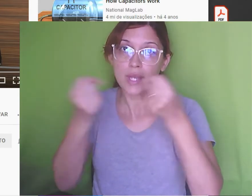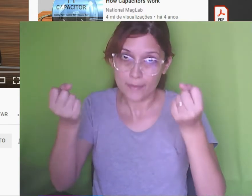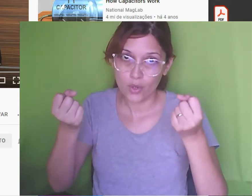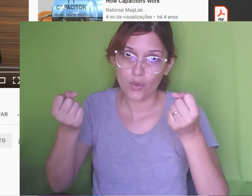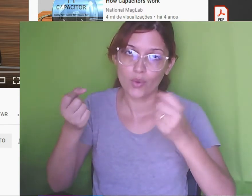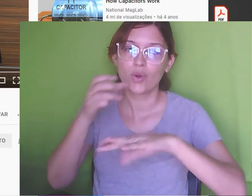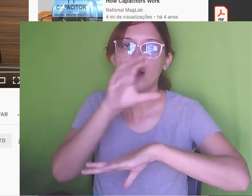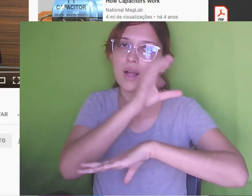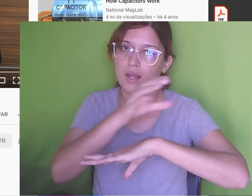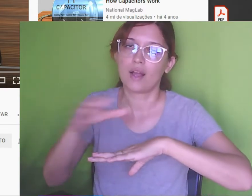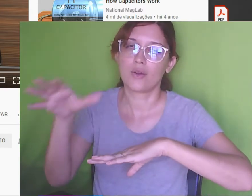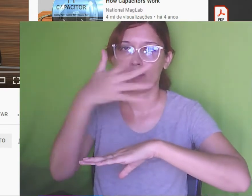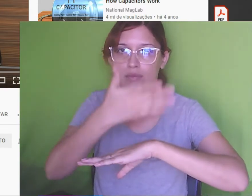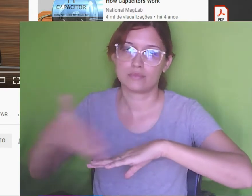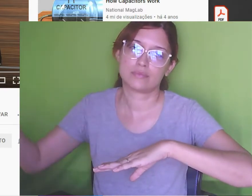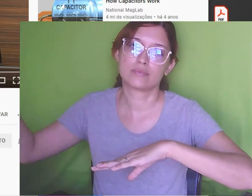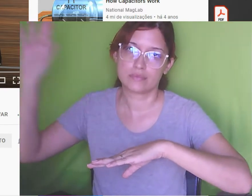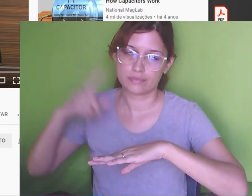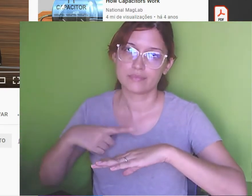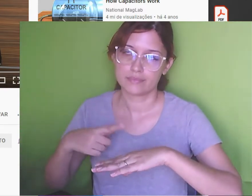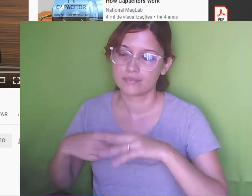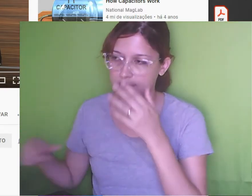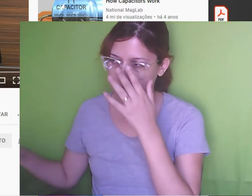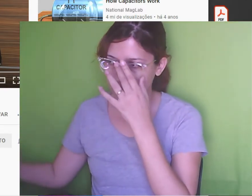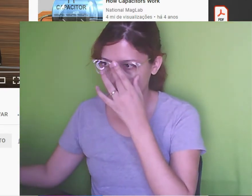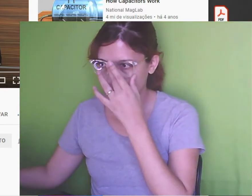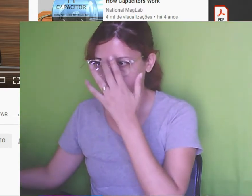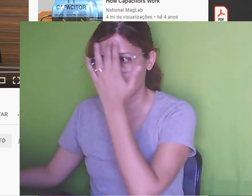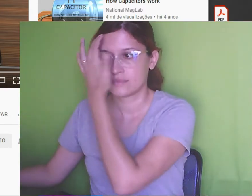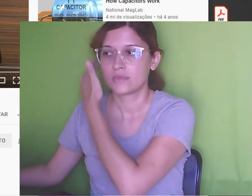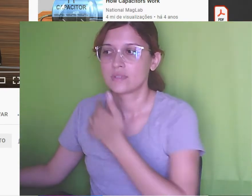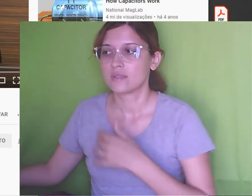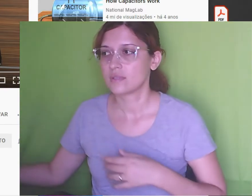E a corrente iria passar, né?